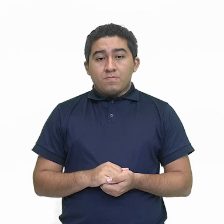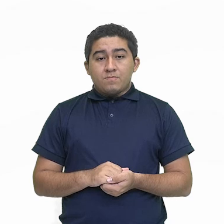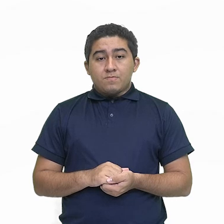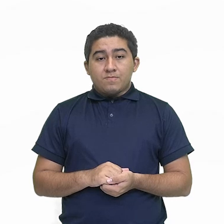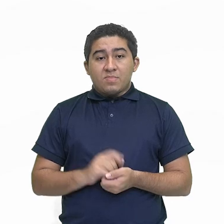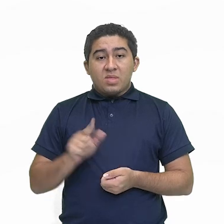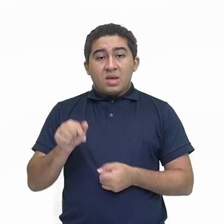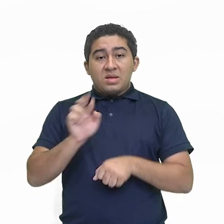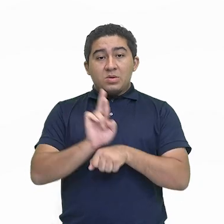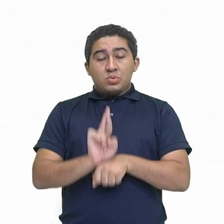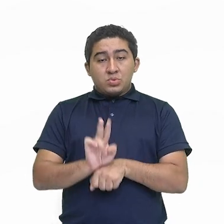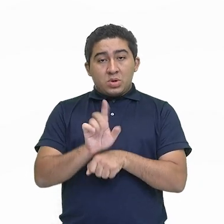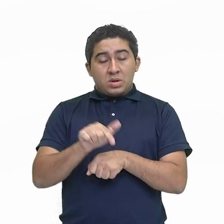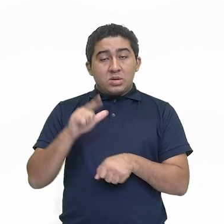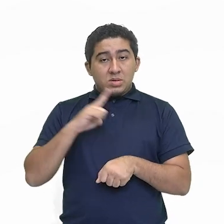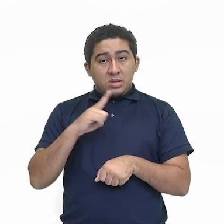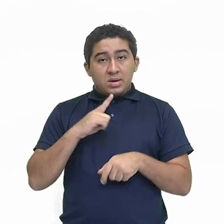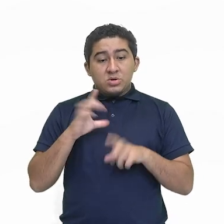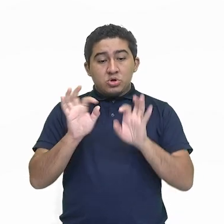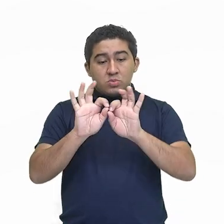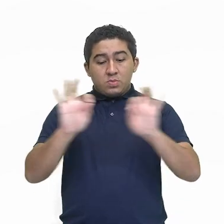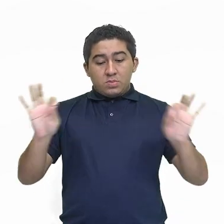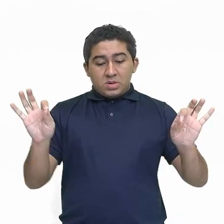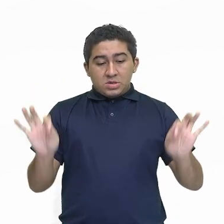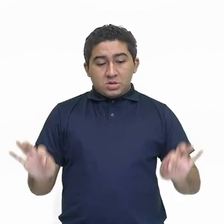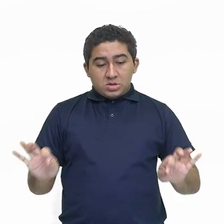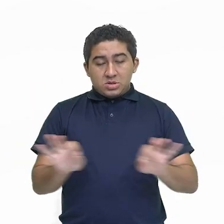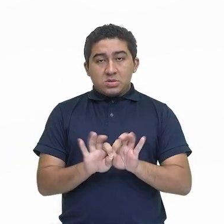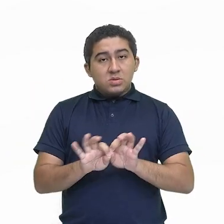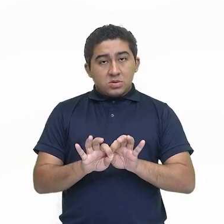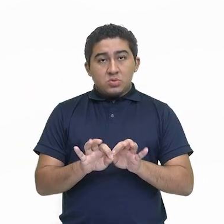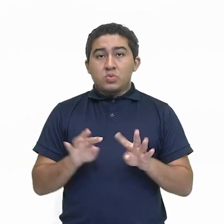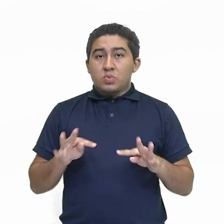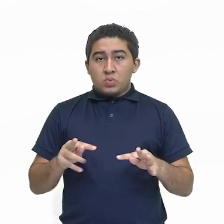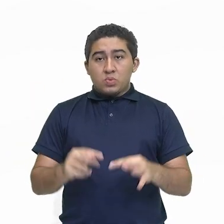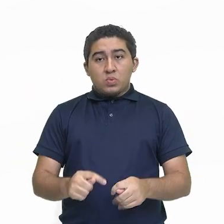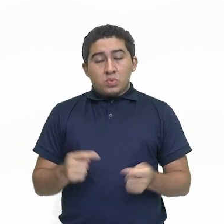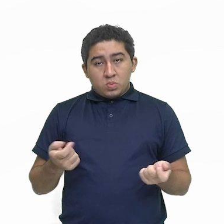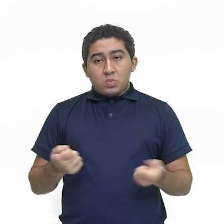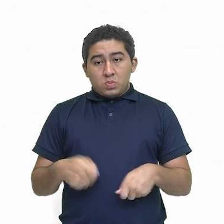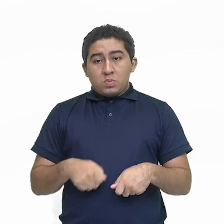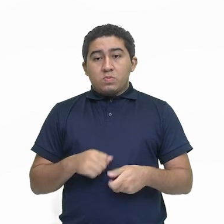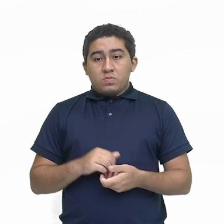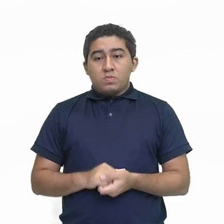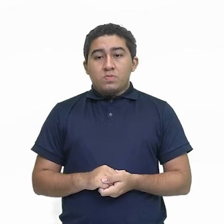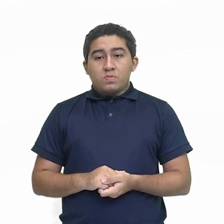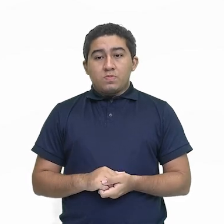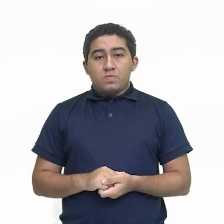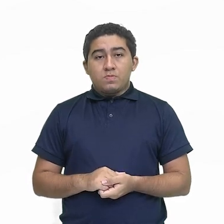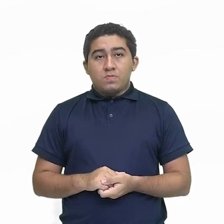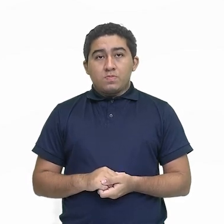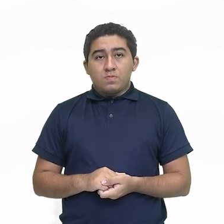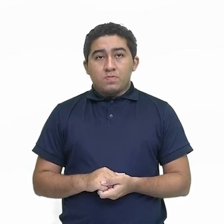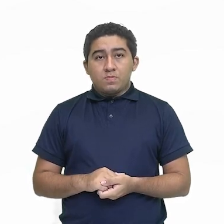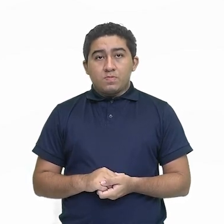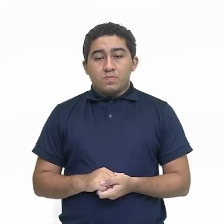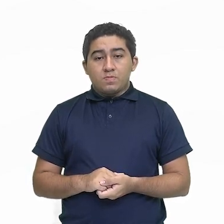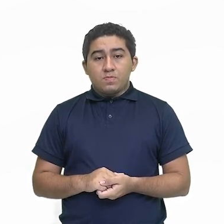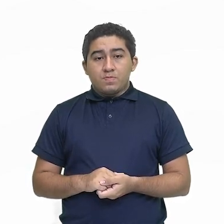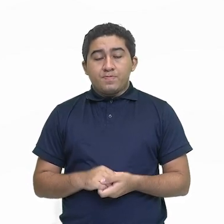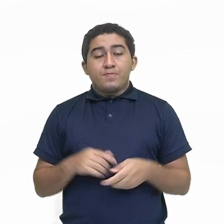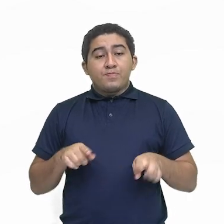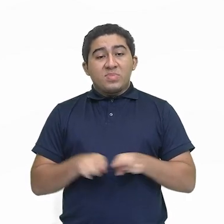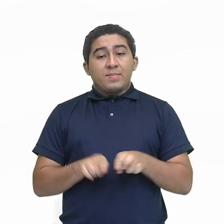recurso que ela tem de medir aí o comprimento, né, a largura, e somando aí